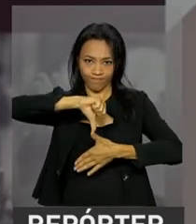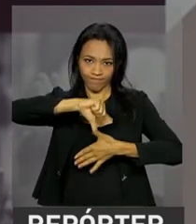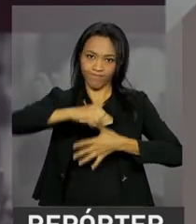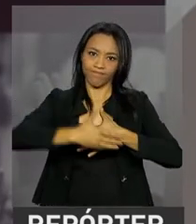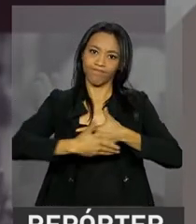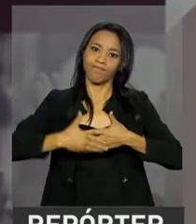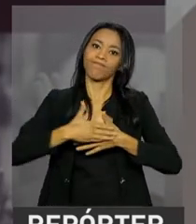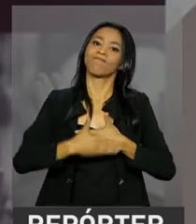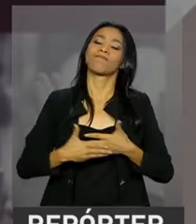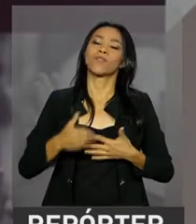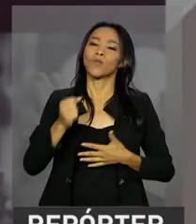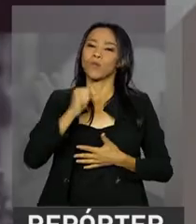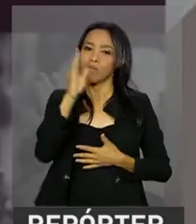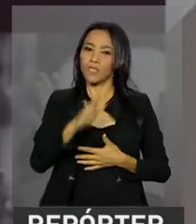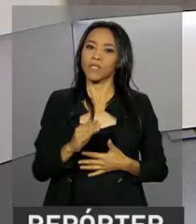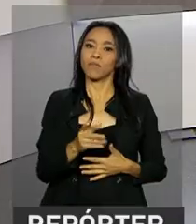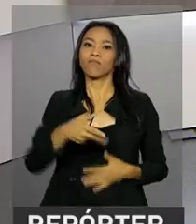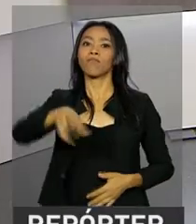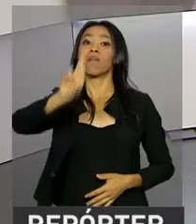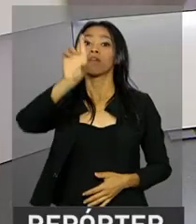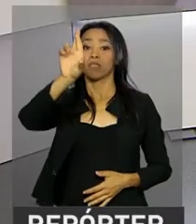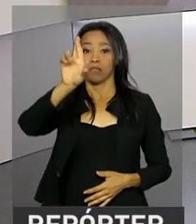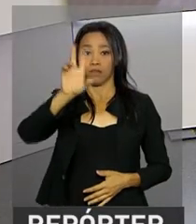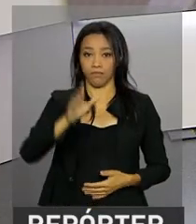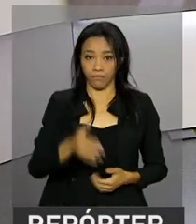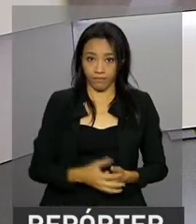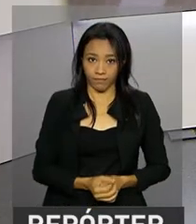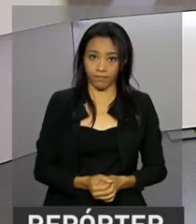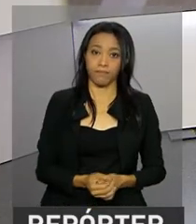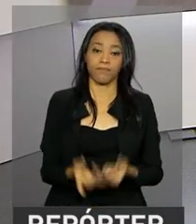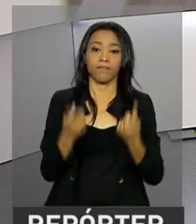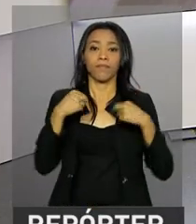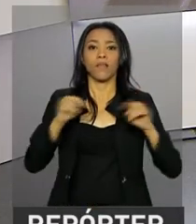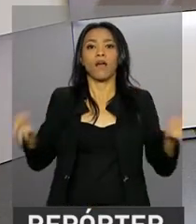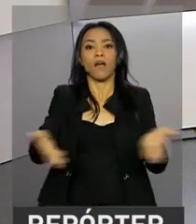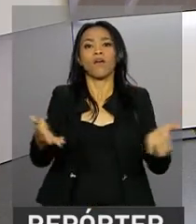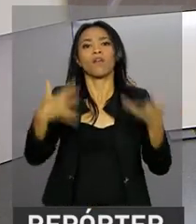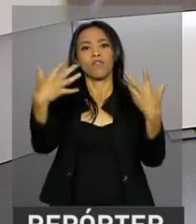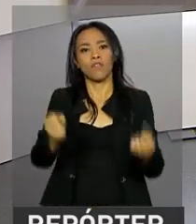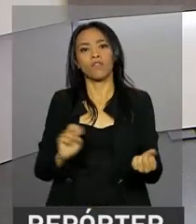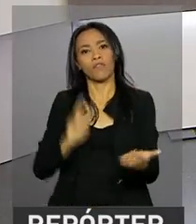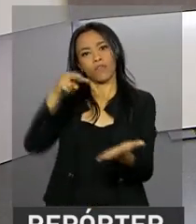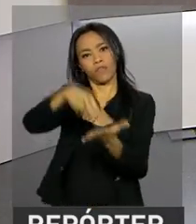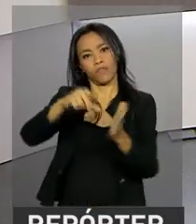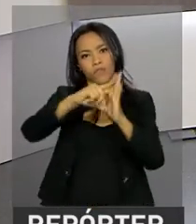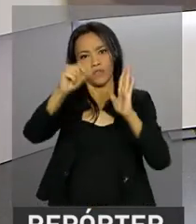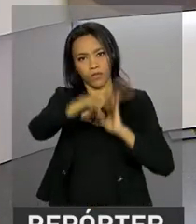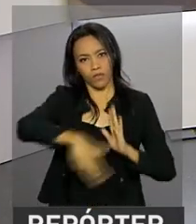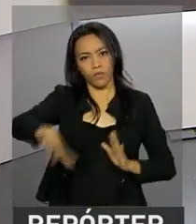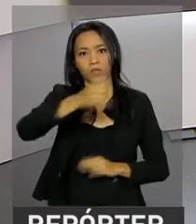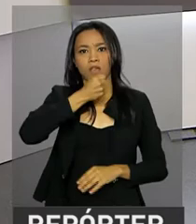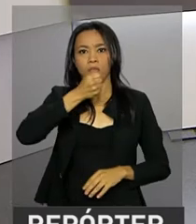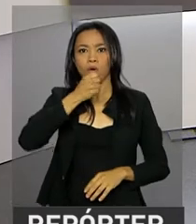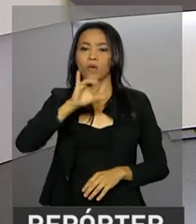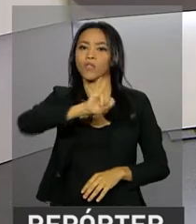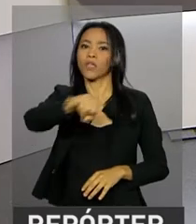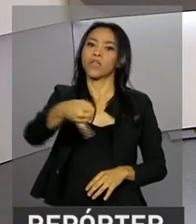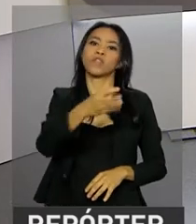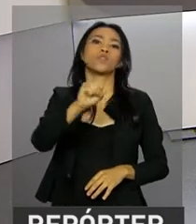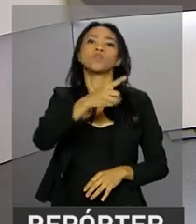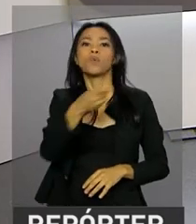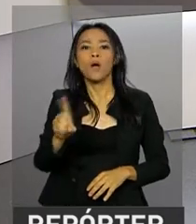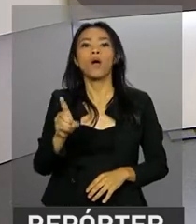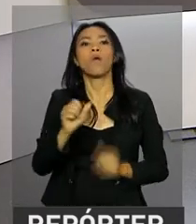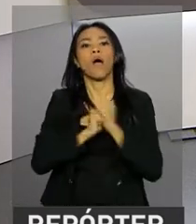país exemplo e vamos agora ao palácio do planalto repórter joão pedro neto acompanhou o encontro